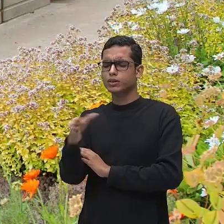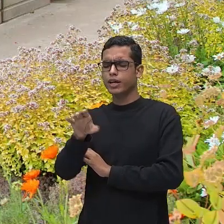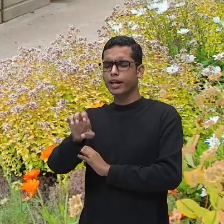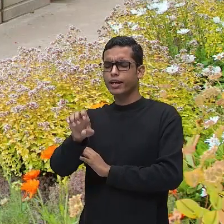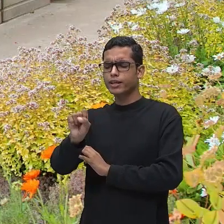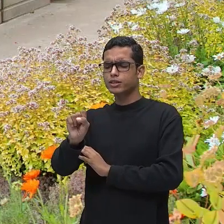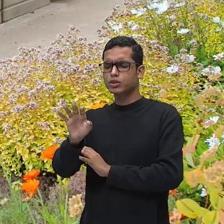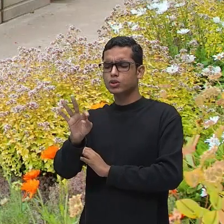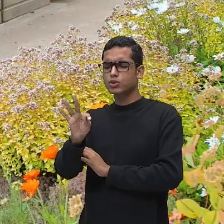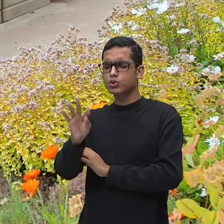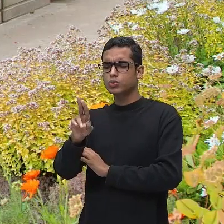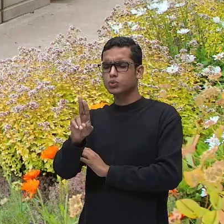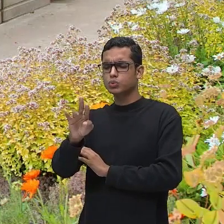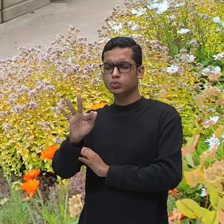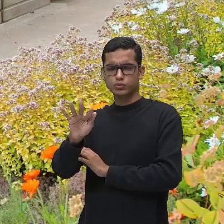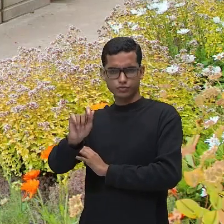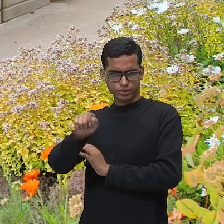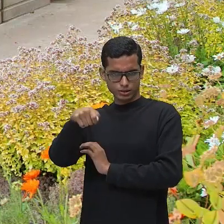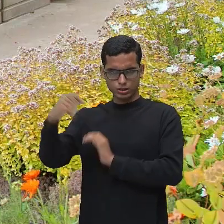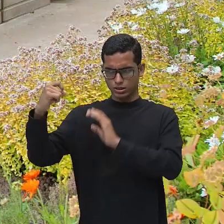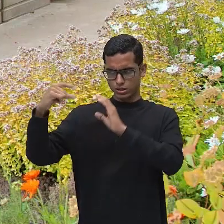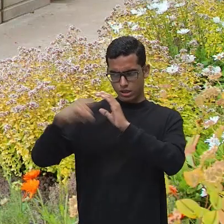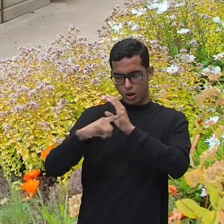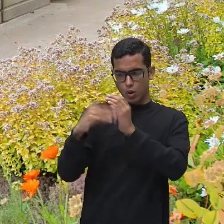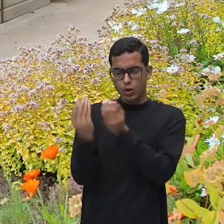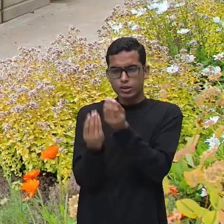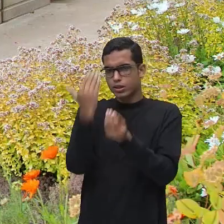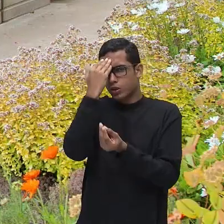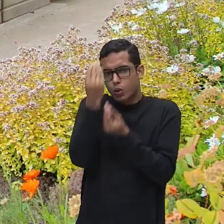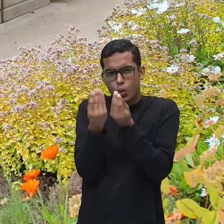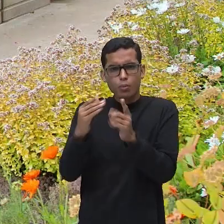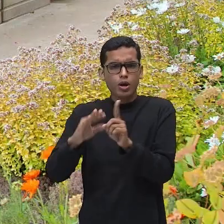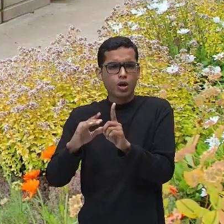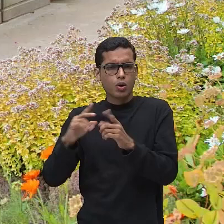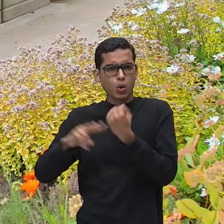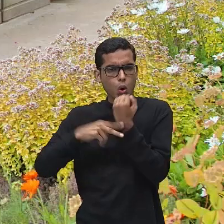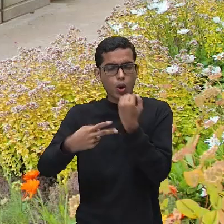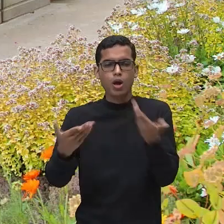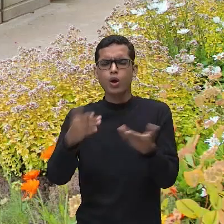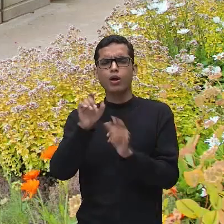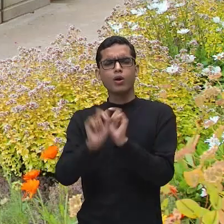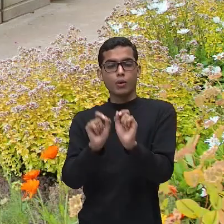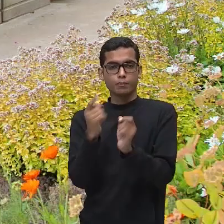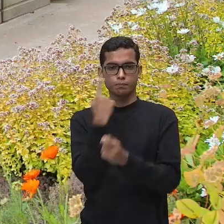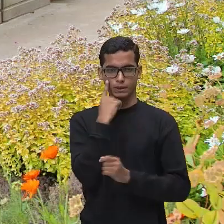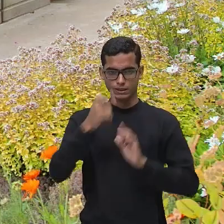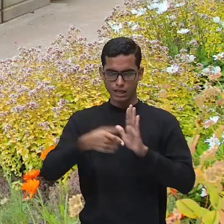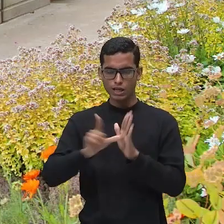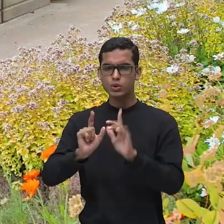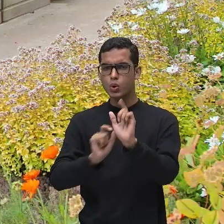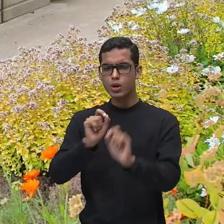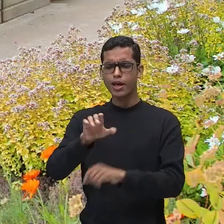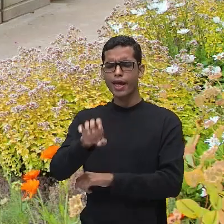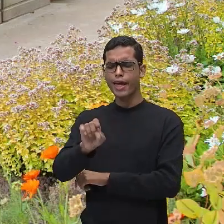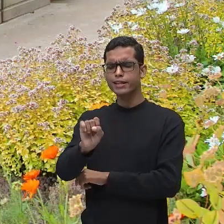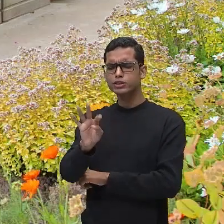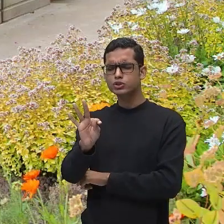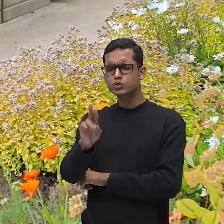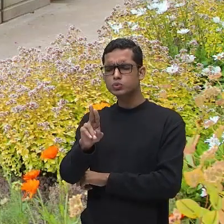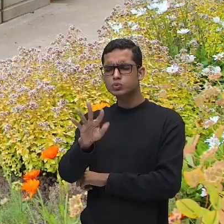importância, vamos entender o que é estufa. Estufa é um